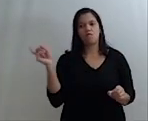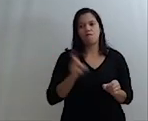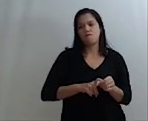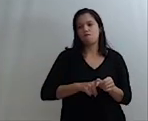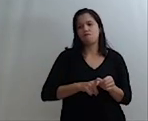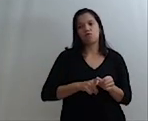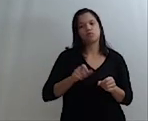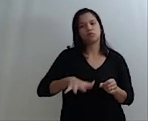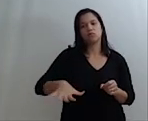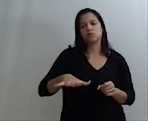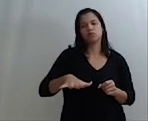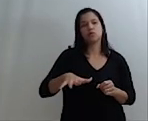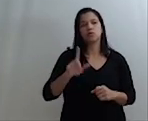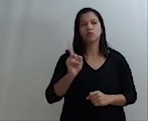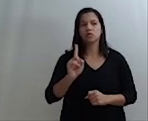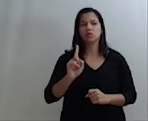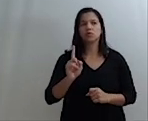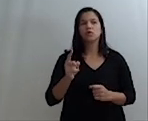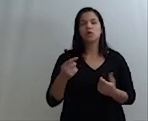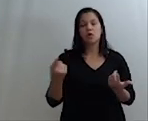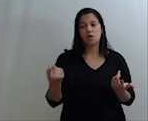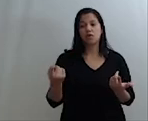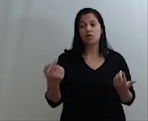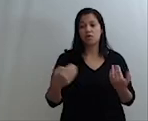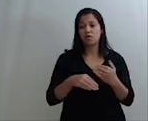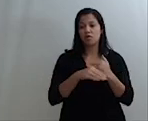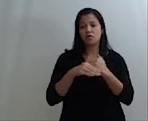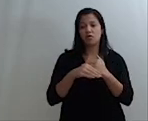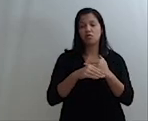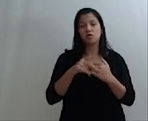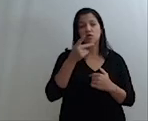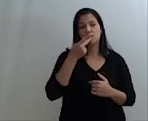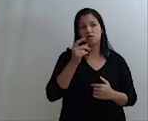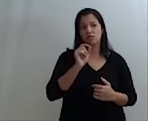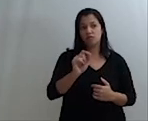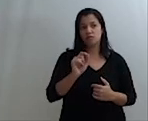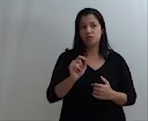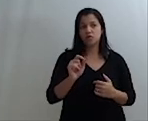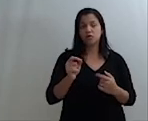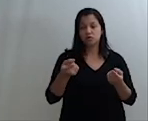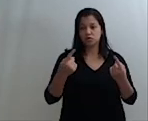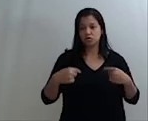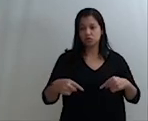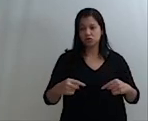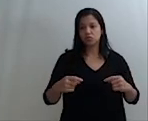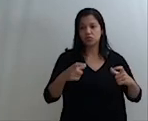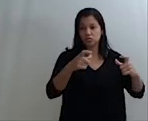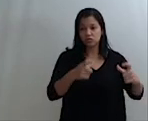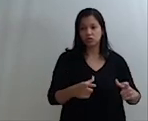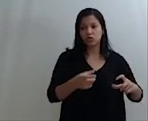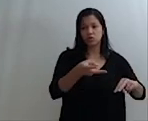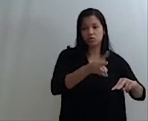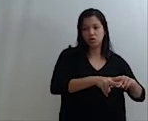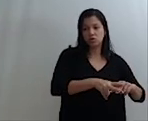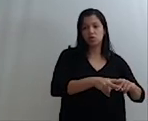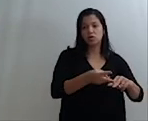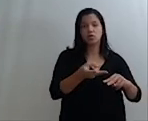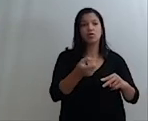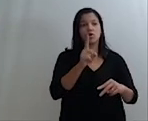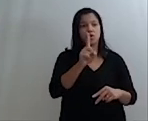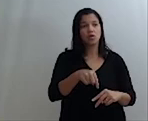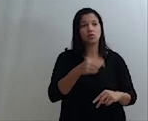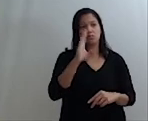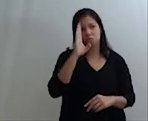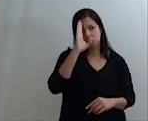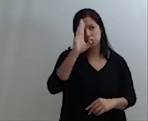singular igualmente denota-se das informações prestadas pela direção da unidade prisional que obriga o paciente diversamente da premissa